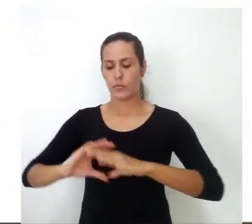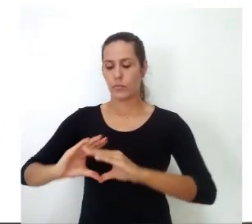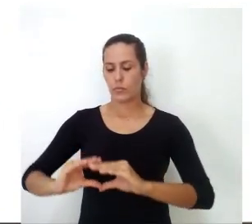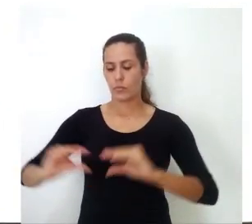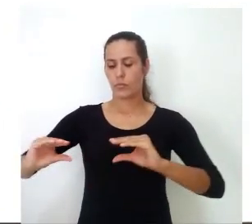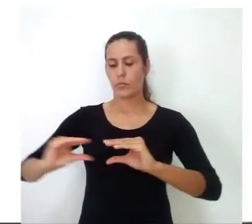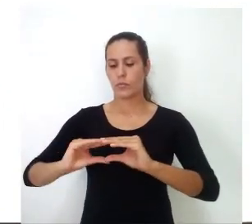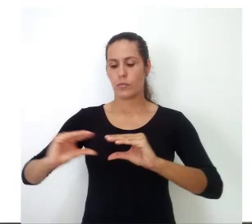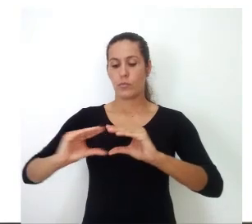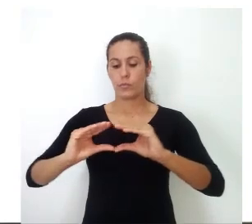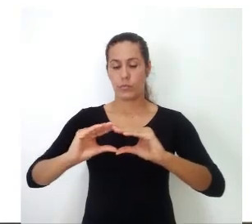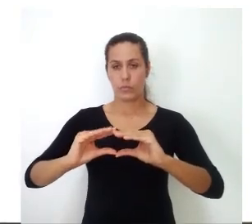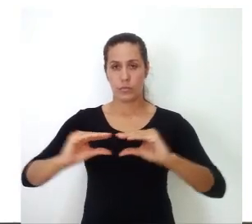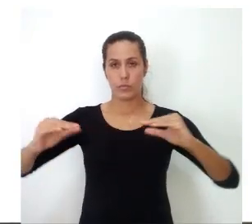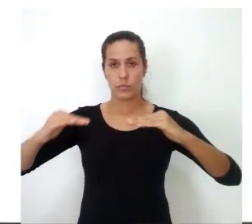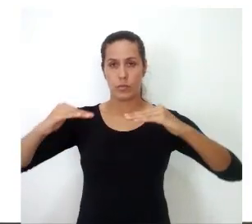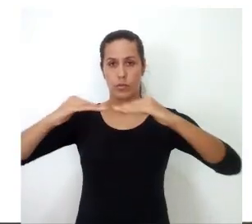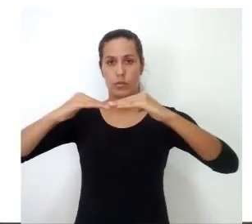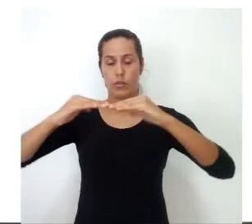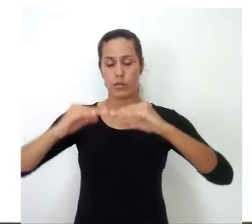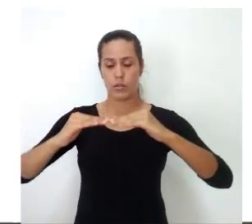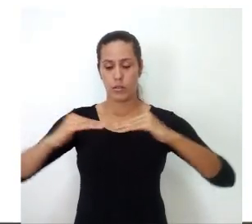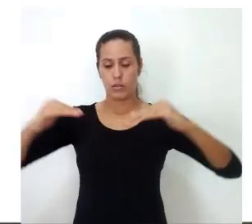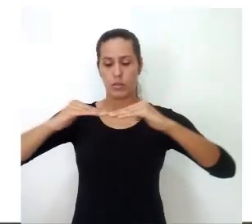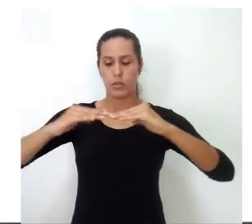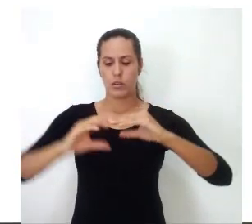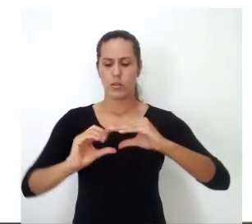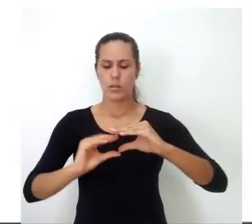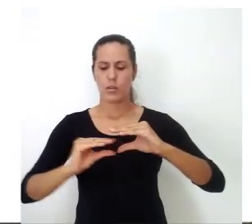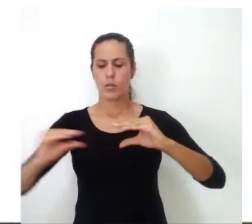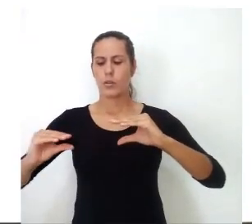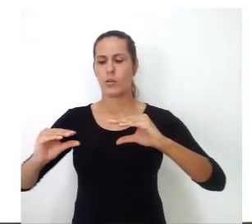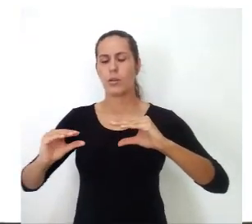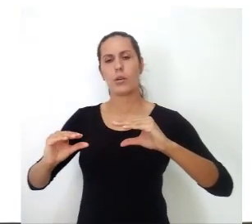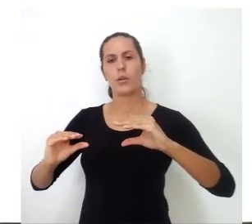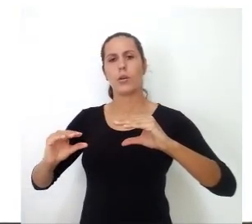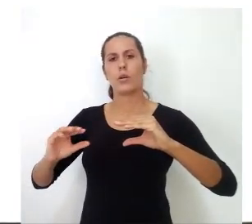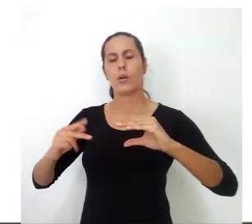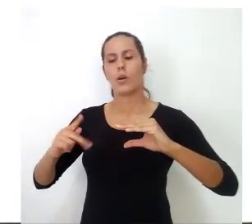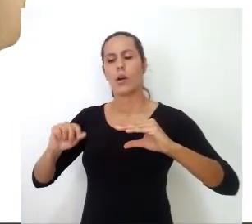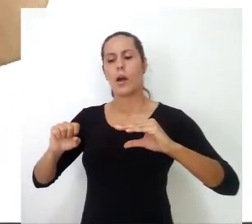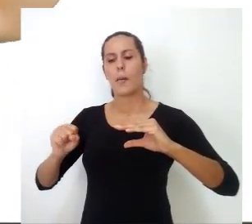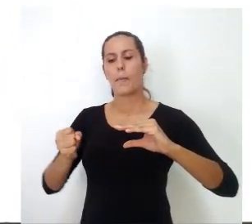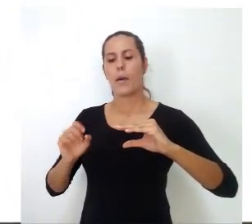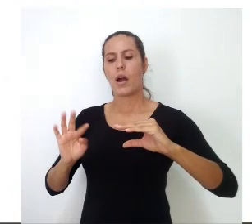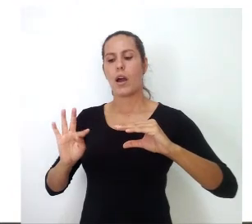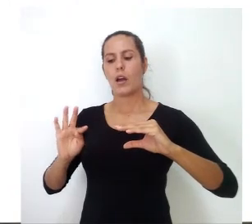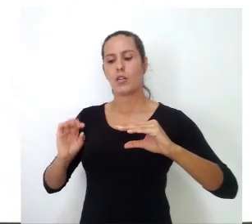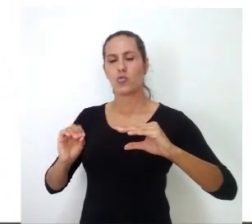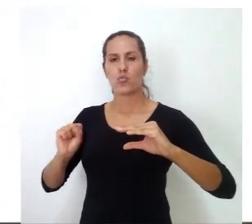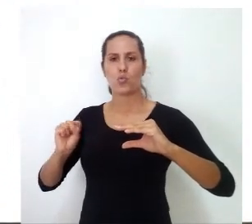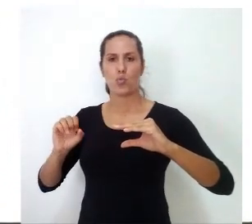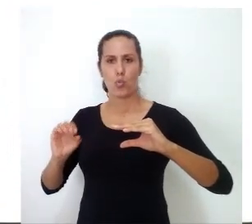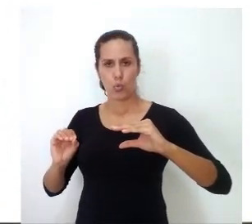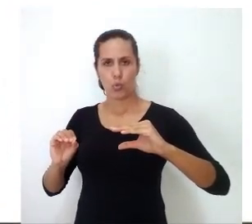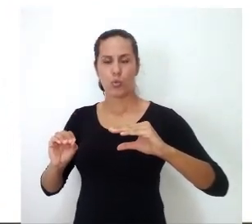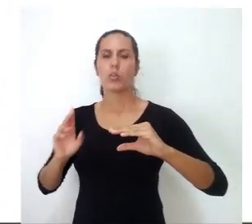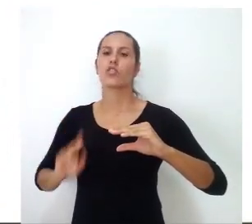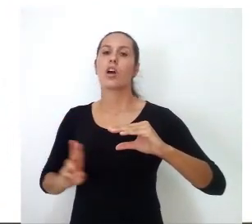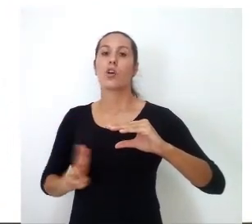um substrato pastoso. Lembra sempre disso. Elas flutuam num